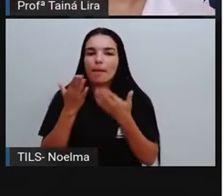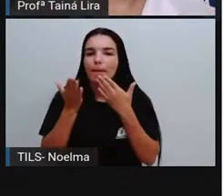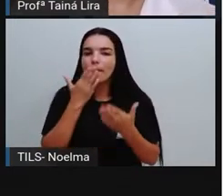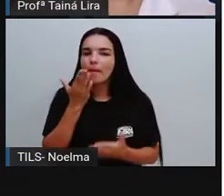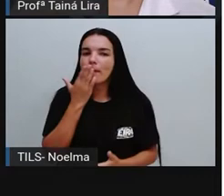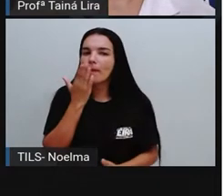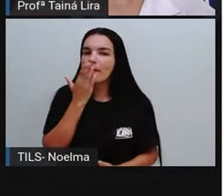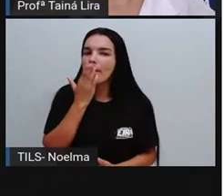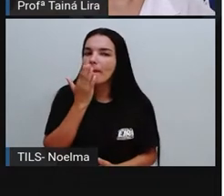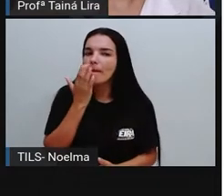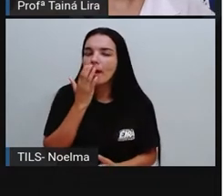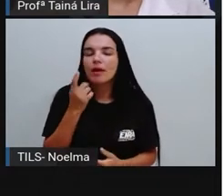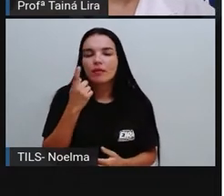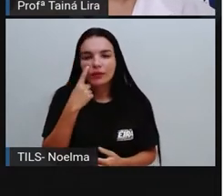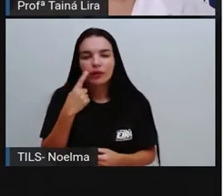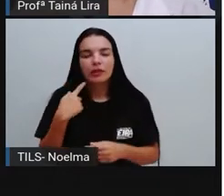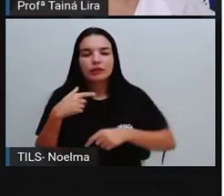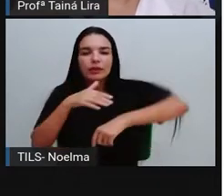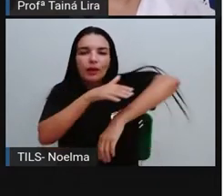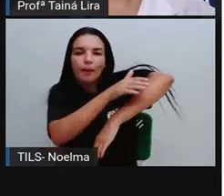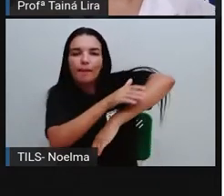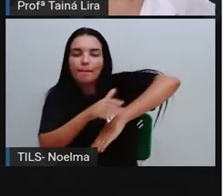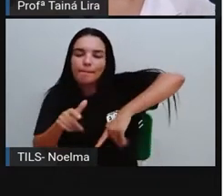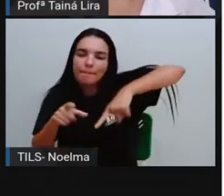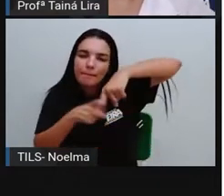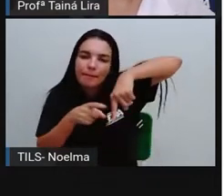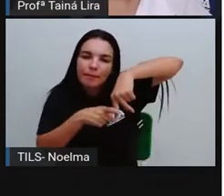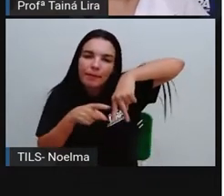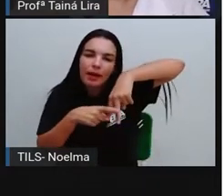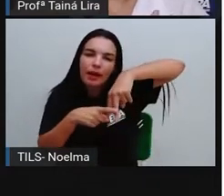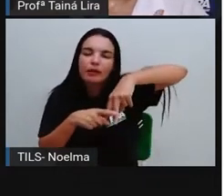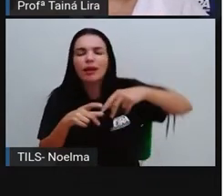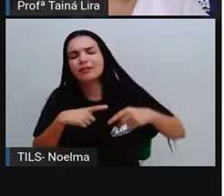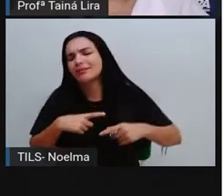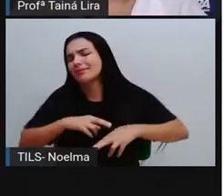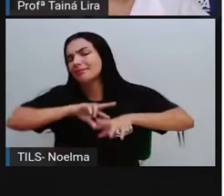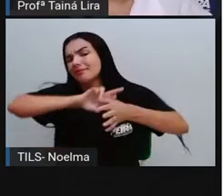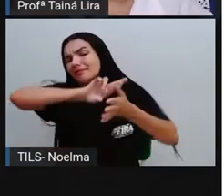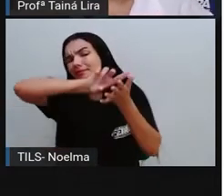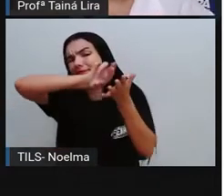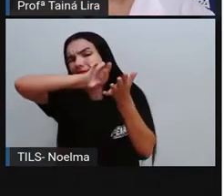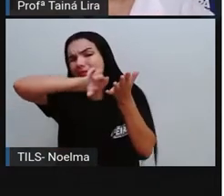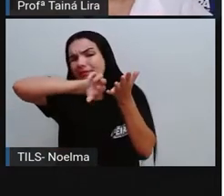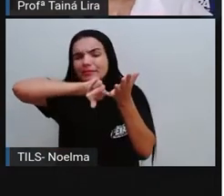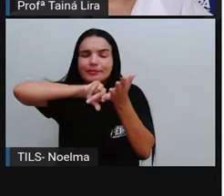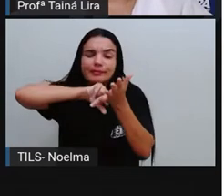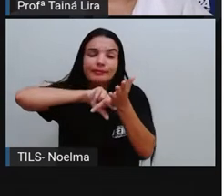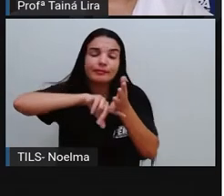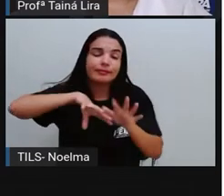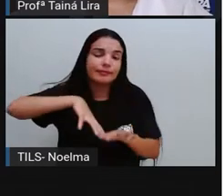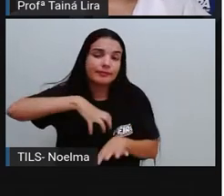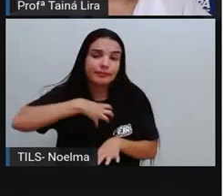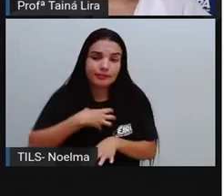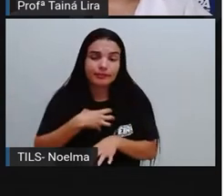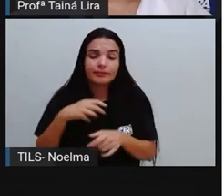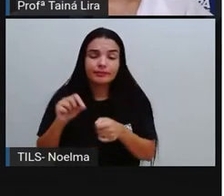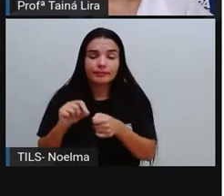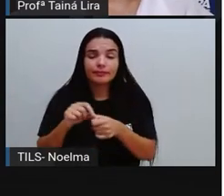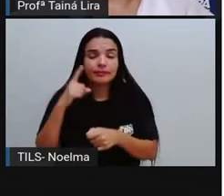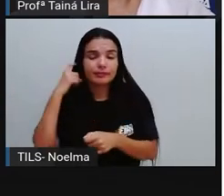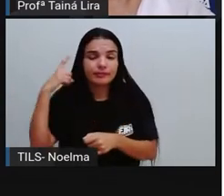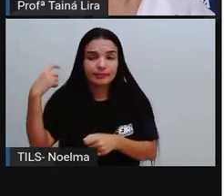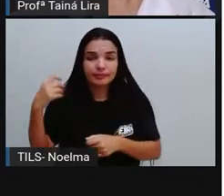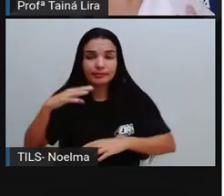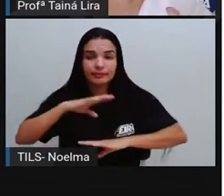na boca, na perna. Enfim, existem várias maneiras diferentes de estar produzindo som.